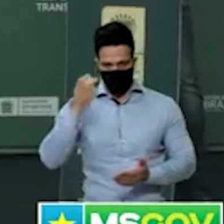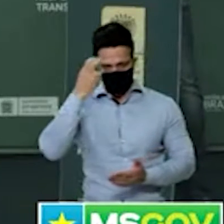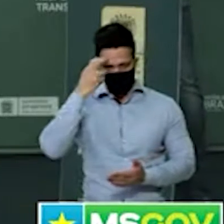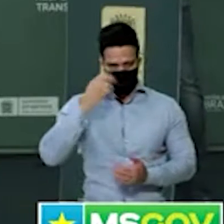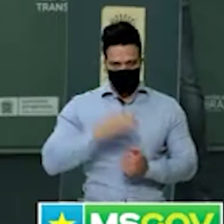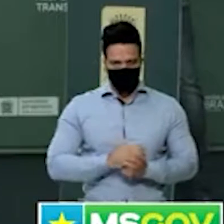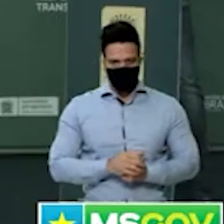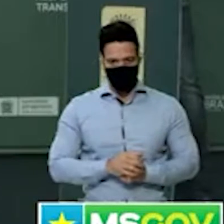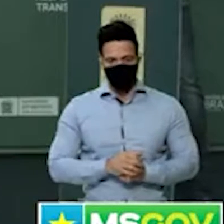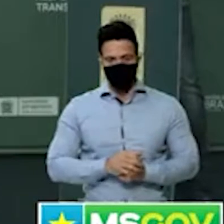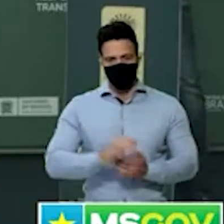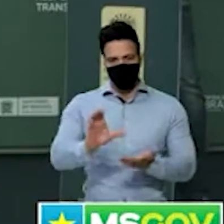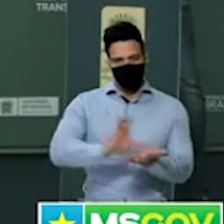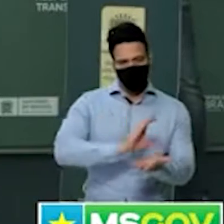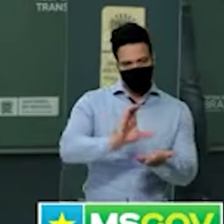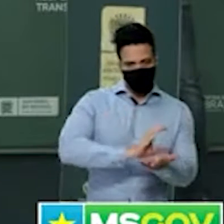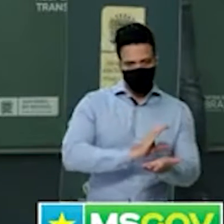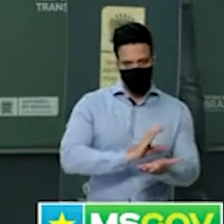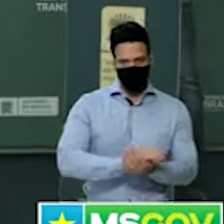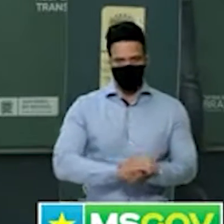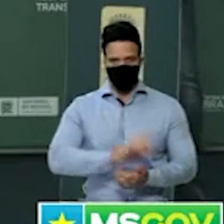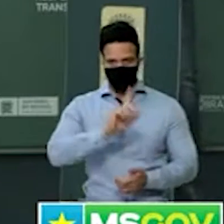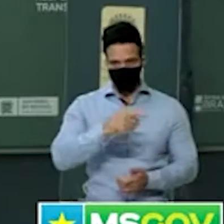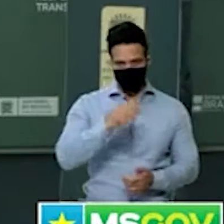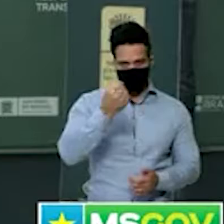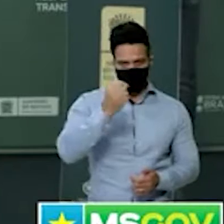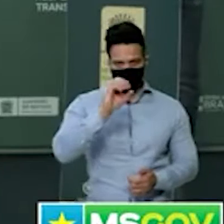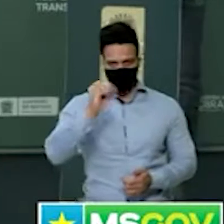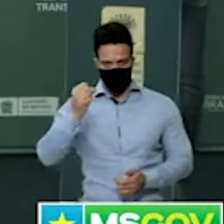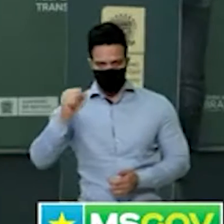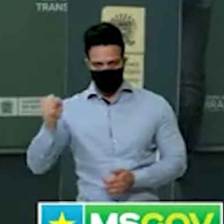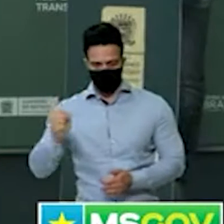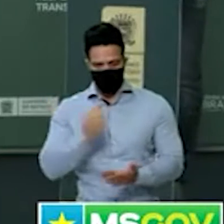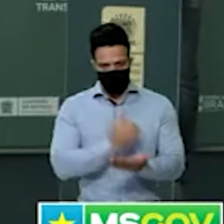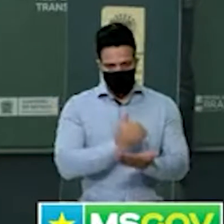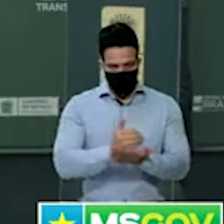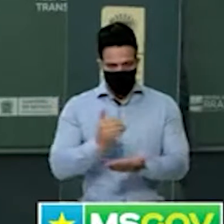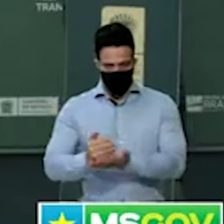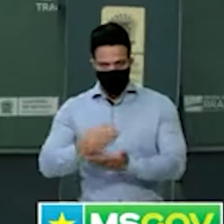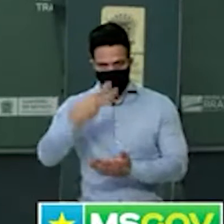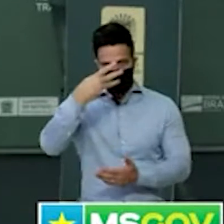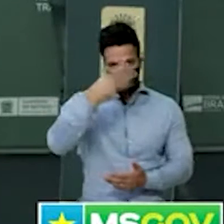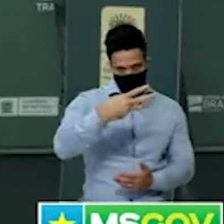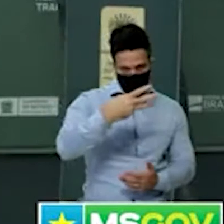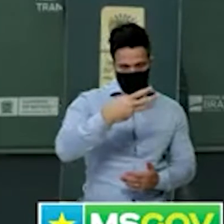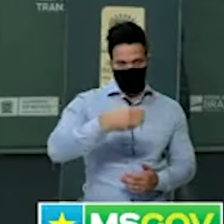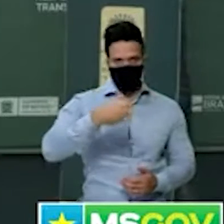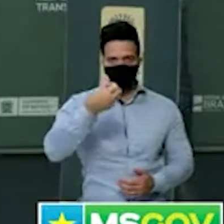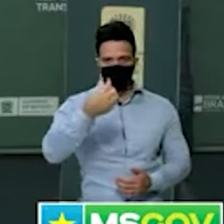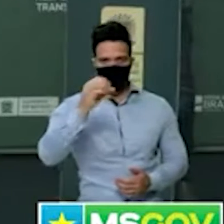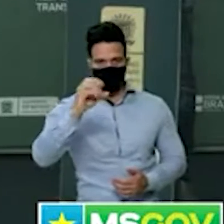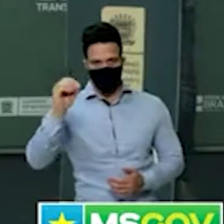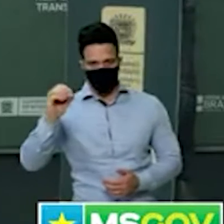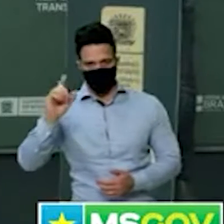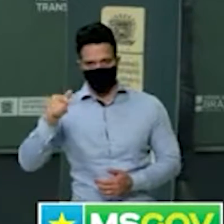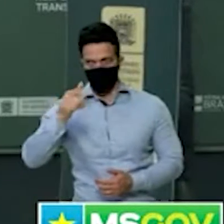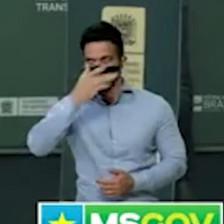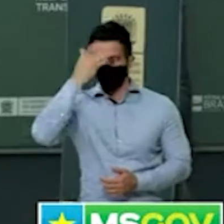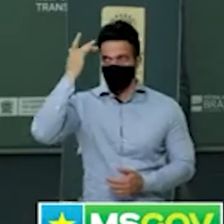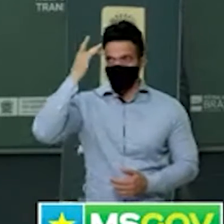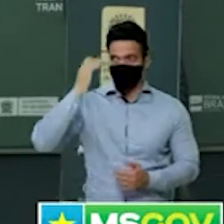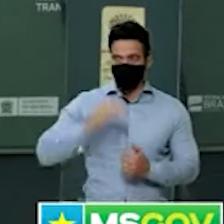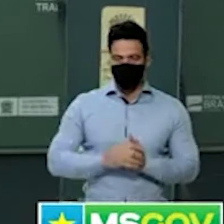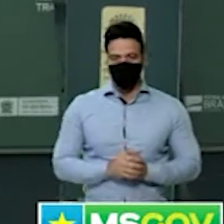acesso ao ser emergencial Estadual no valor de 1800 reais cada dividido em três parcelas de 600 você contemplados 1800